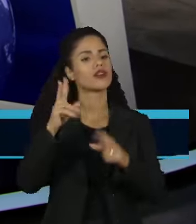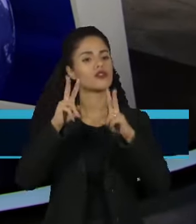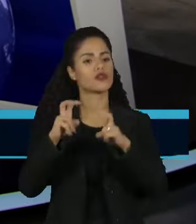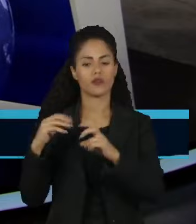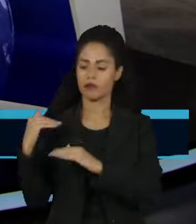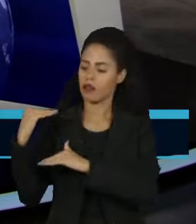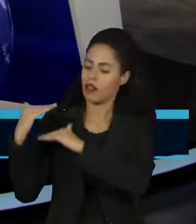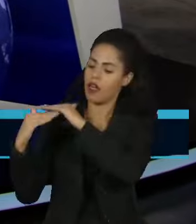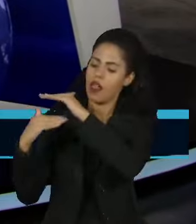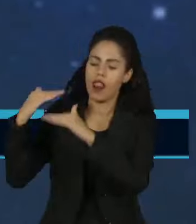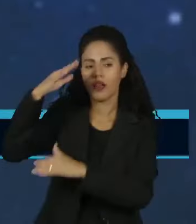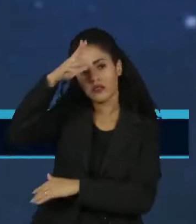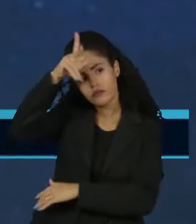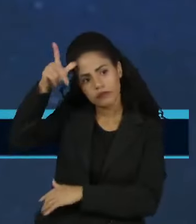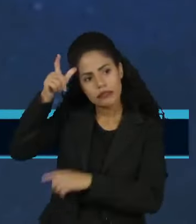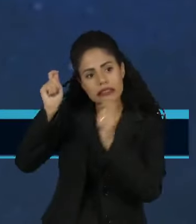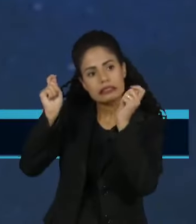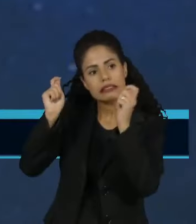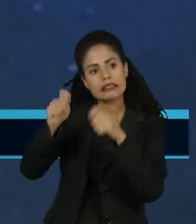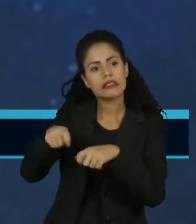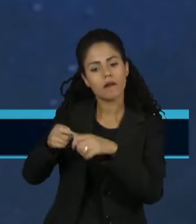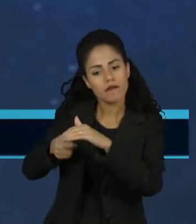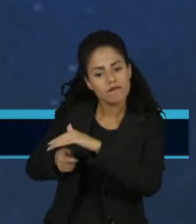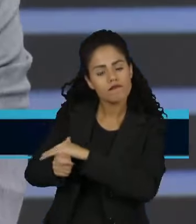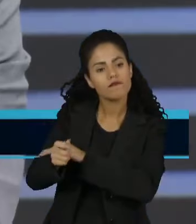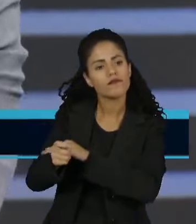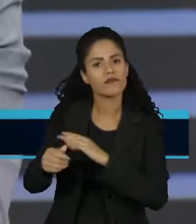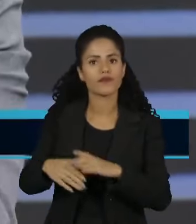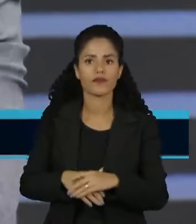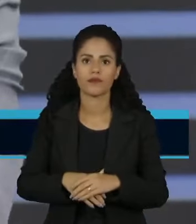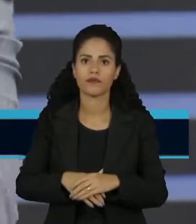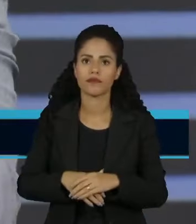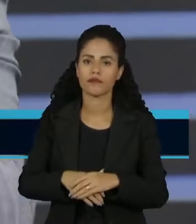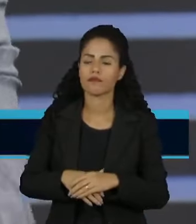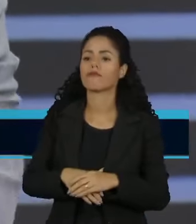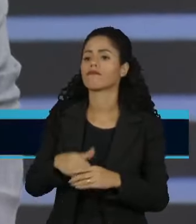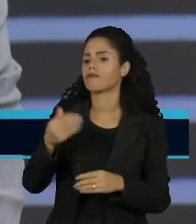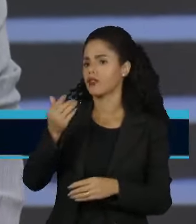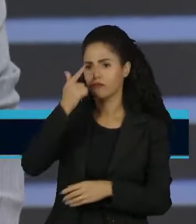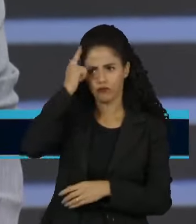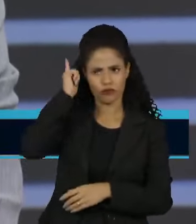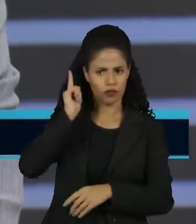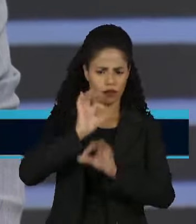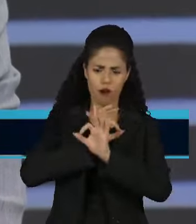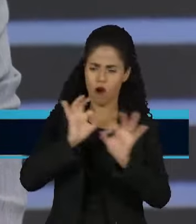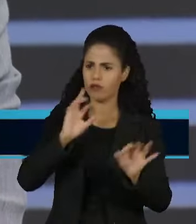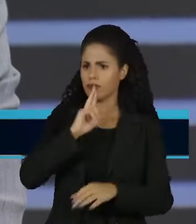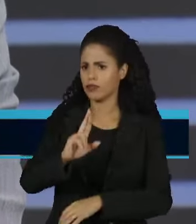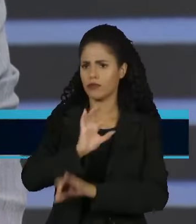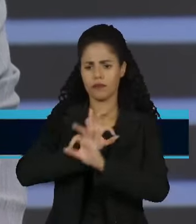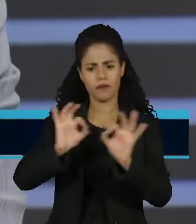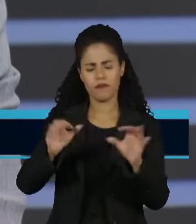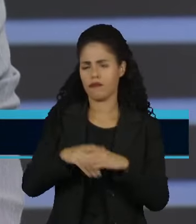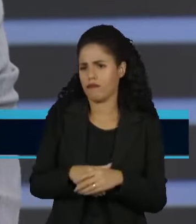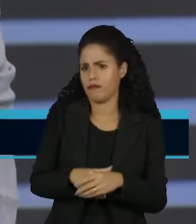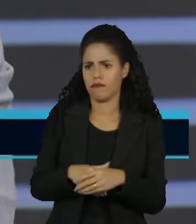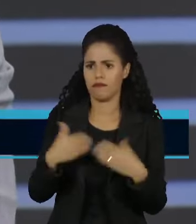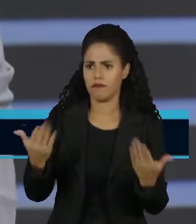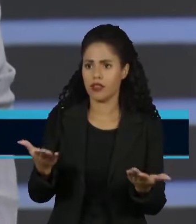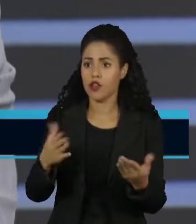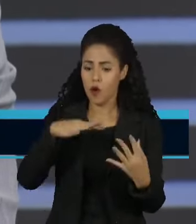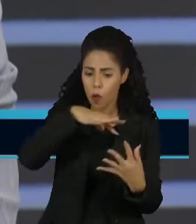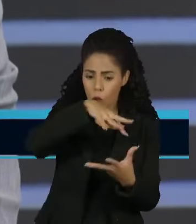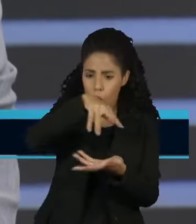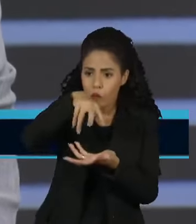Amazônia seria possível apostar Eu acho que o já deu a receita total né Nós estamos dizendo que o